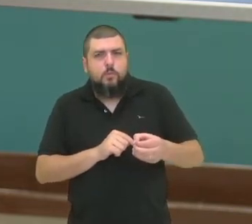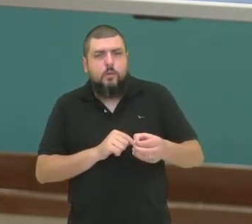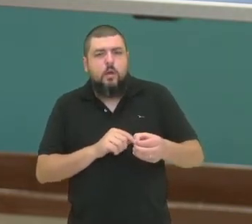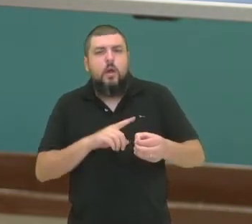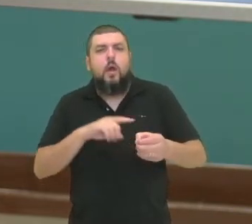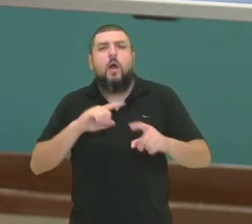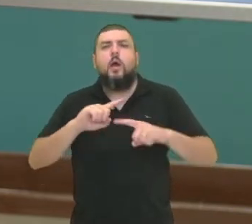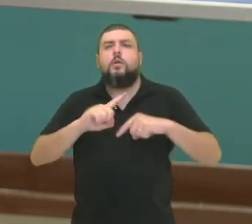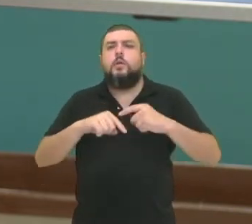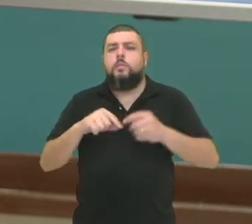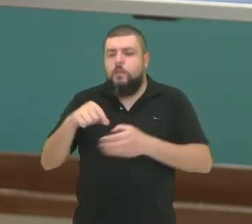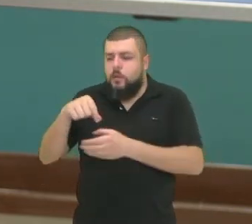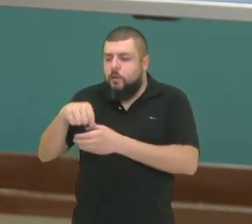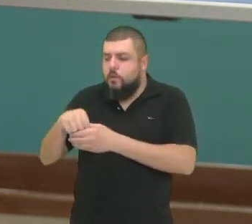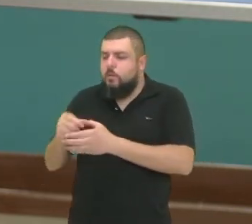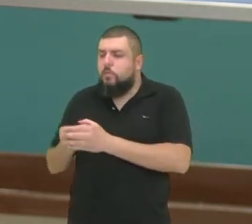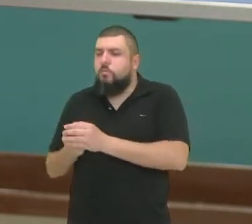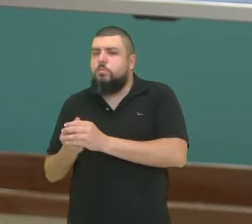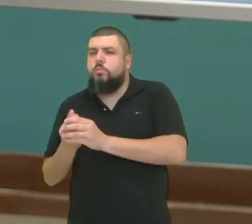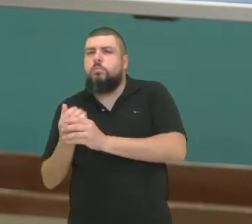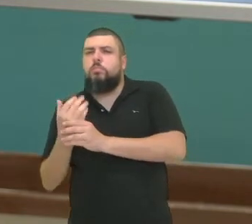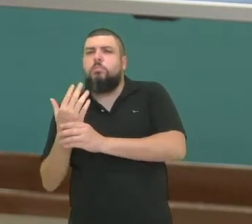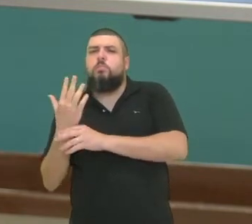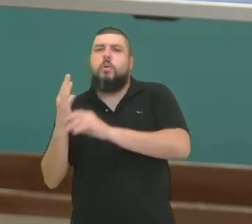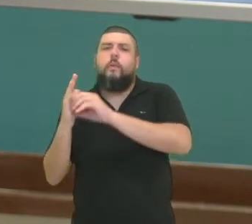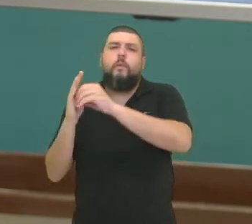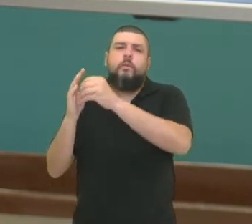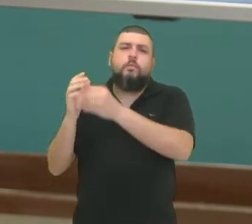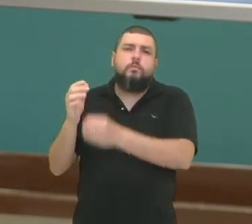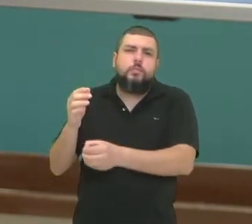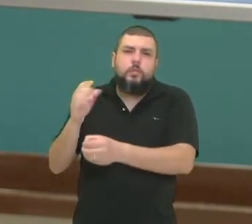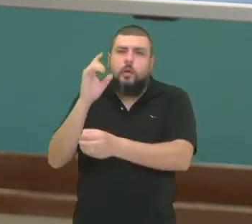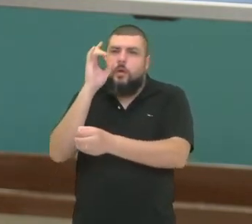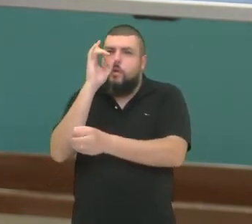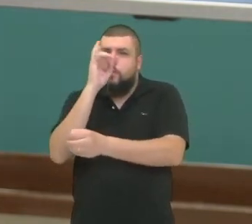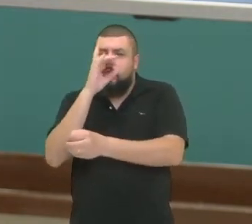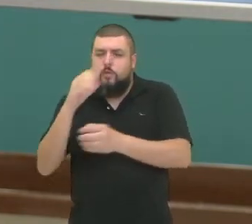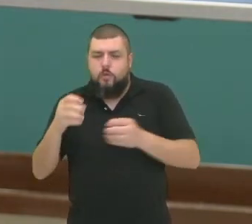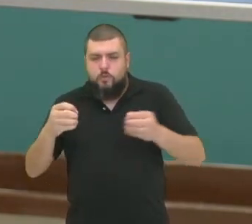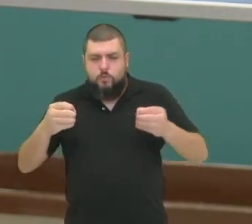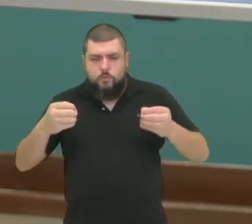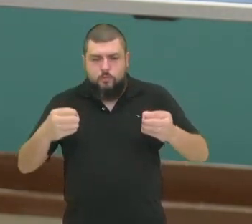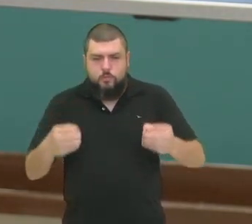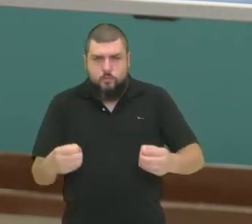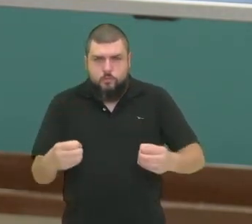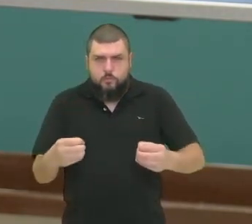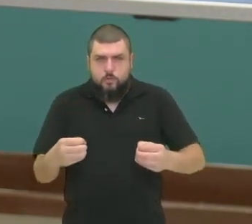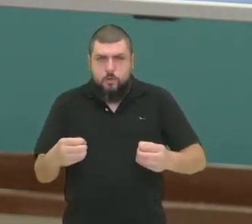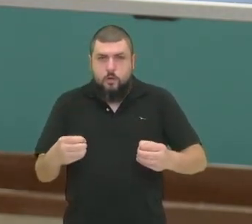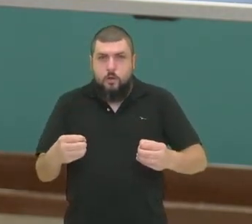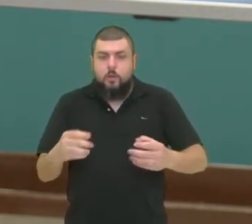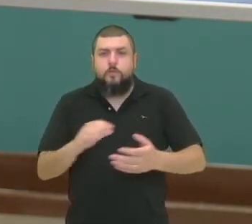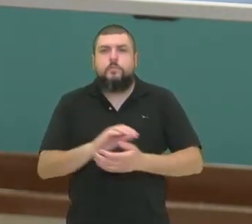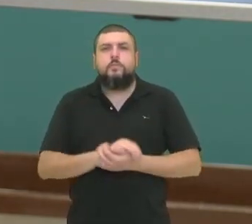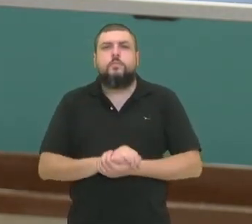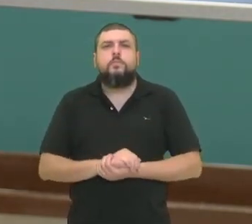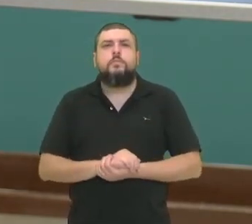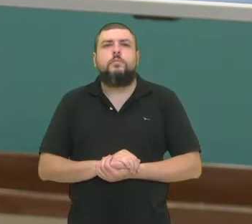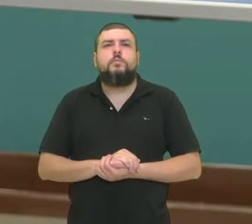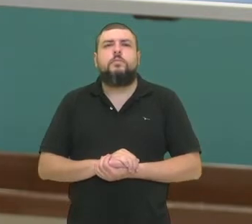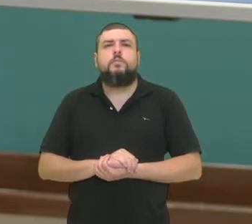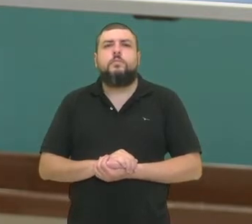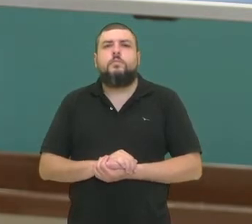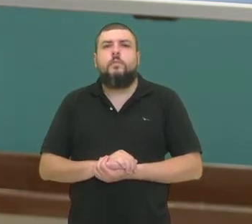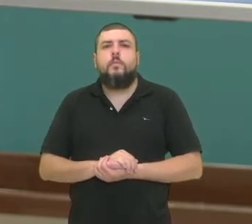E cruzou, então, com um indivíduo verde que gerou indivíduos verdes, de sementes verdes. Ele